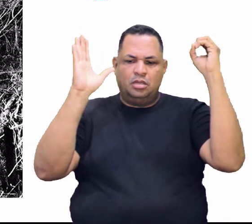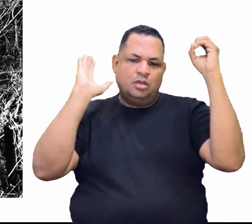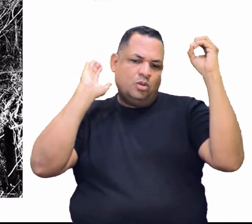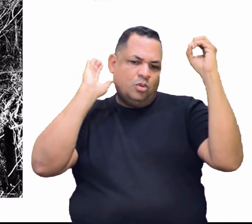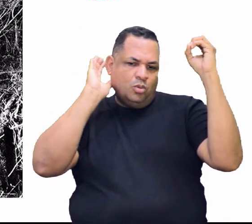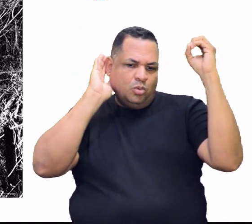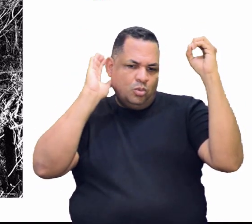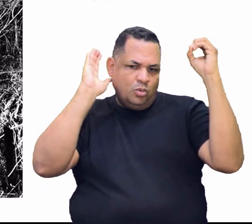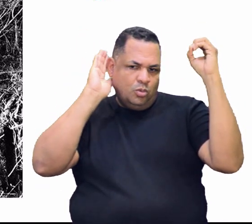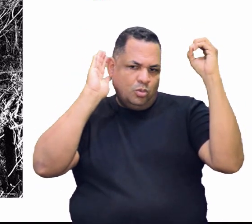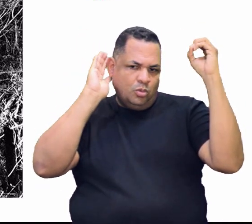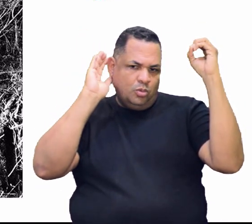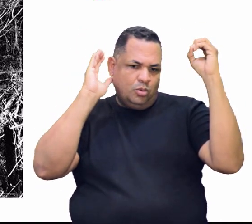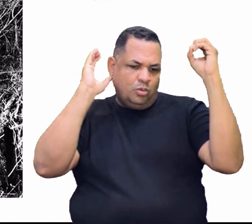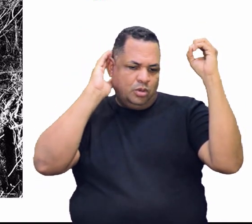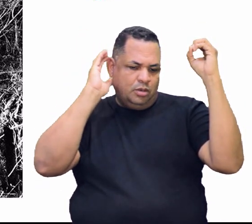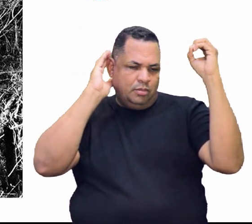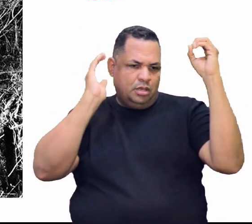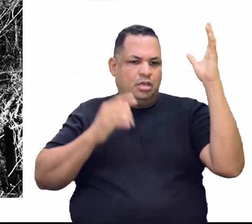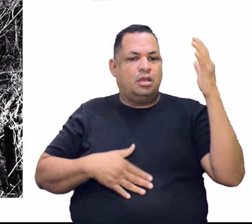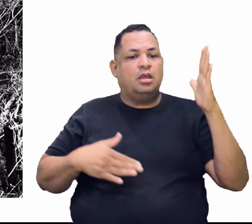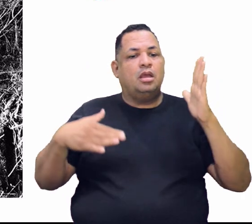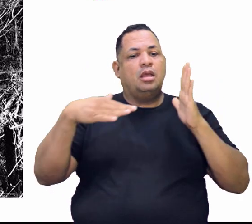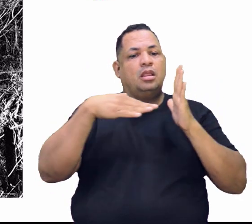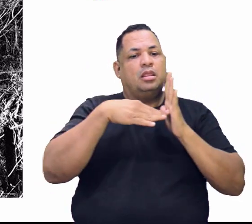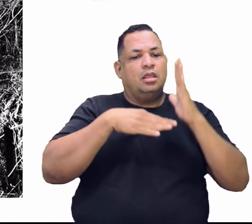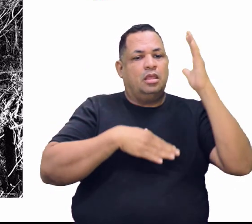Centro-Oeste. Esse aqui é o Rondon.